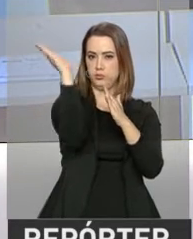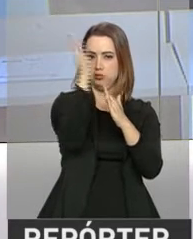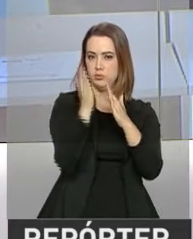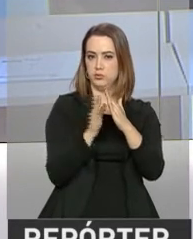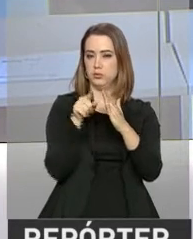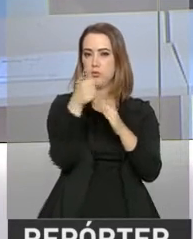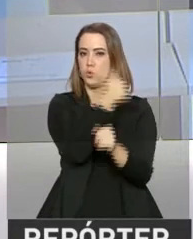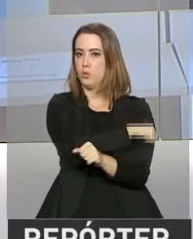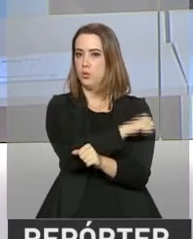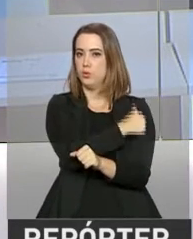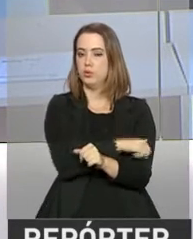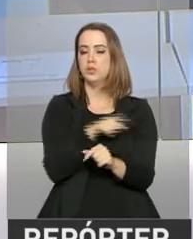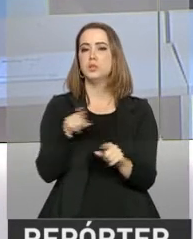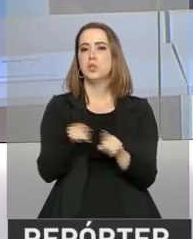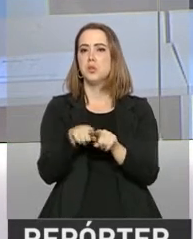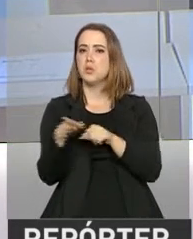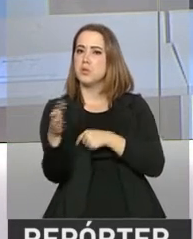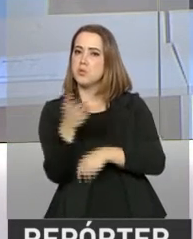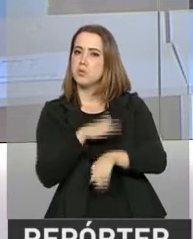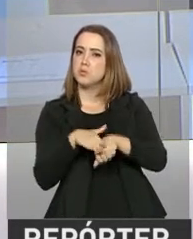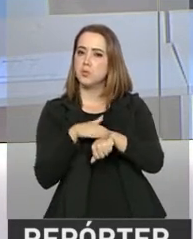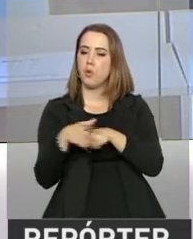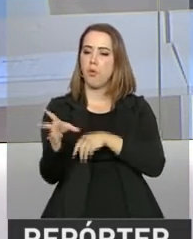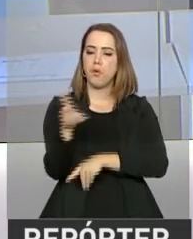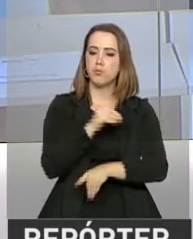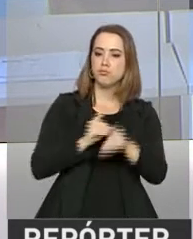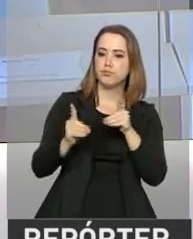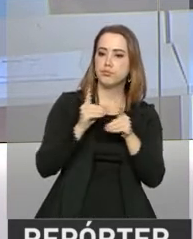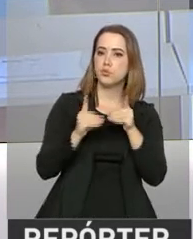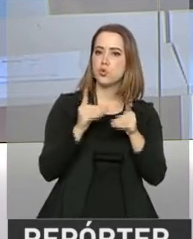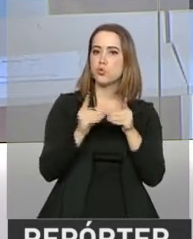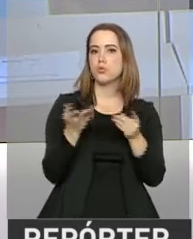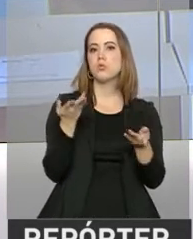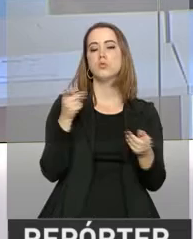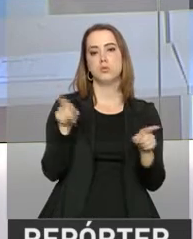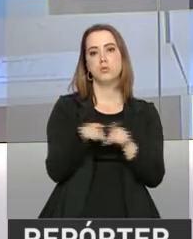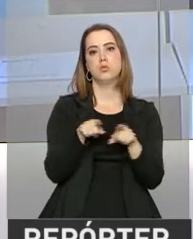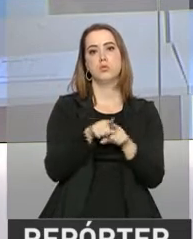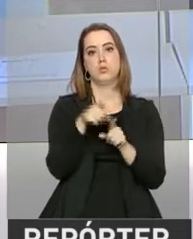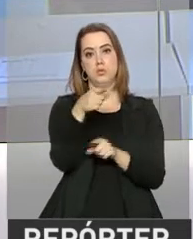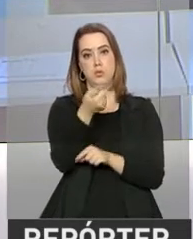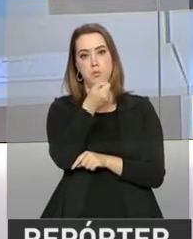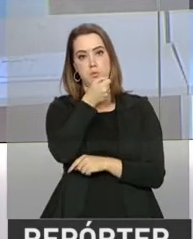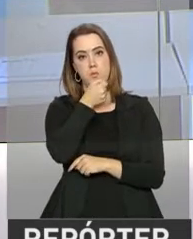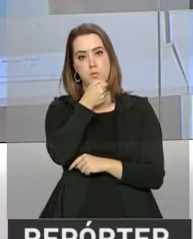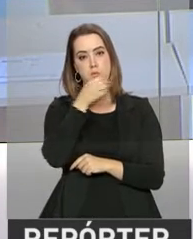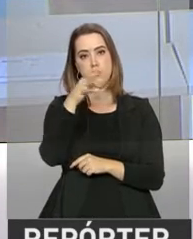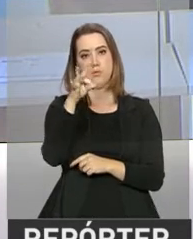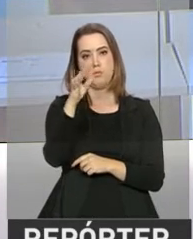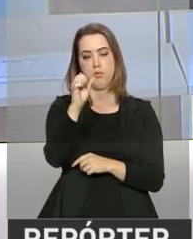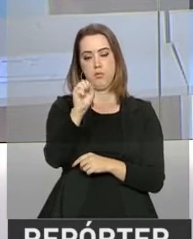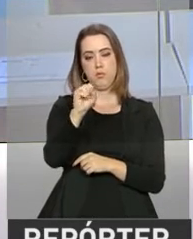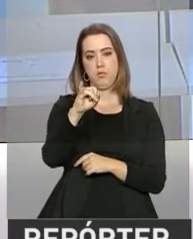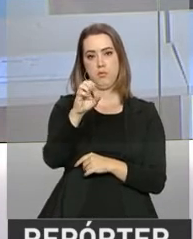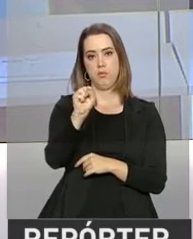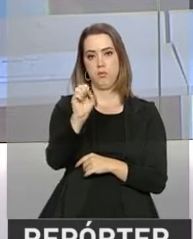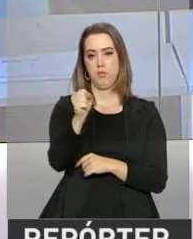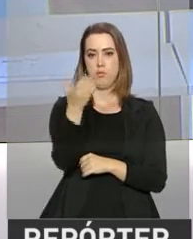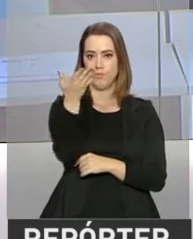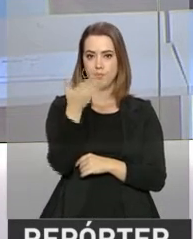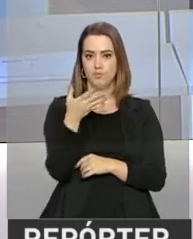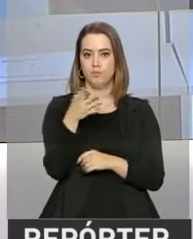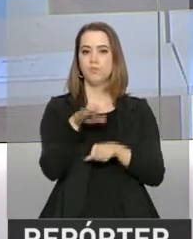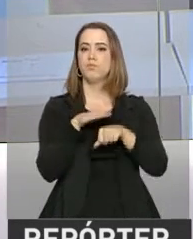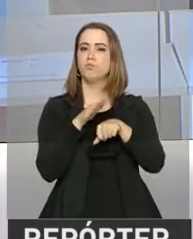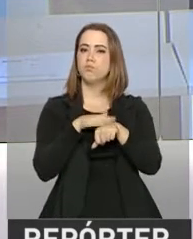também tem espaço para discussões. A repórter Thaísa Dias acompanhou o debate com especialistas nacionais e internacionais. Um